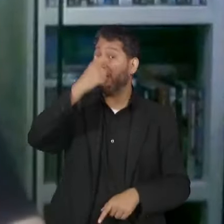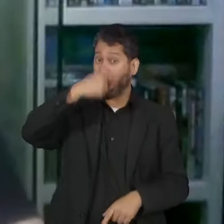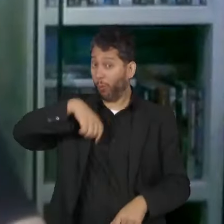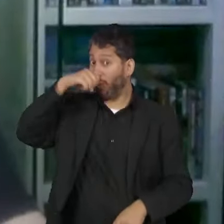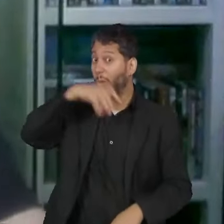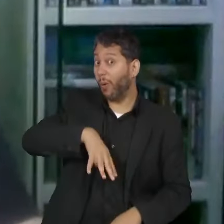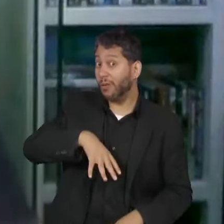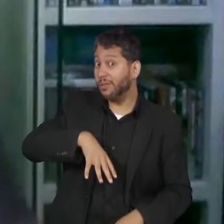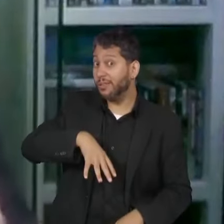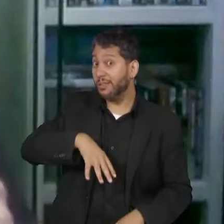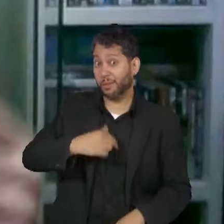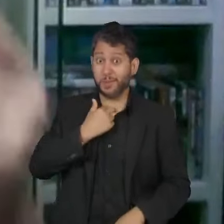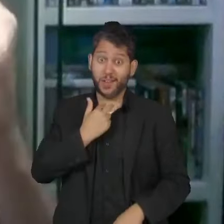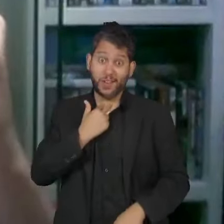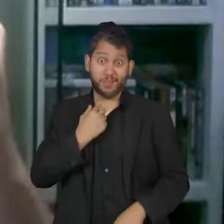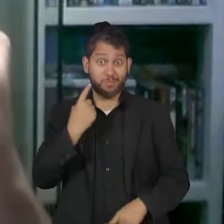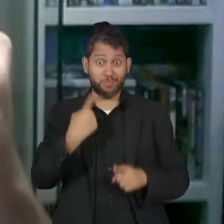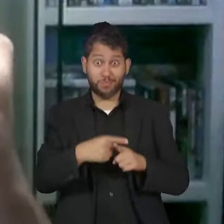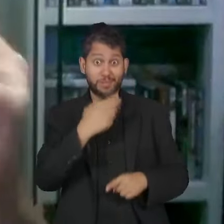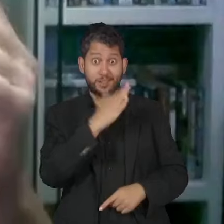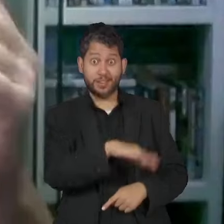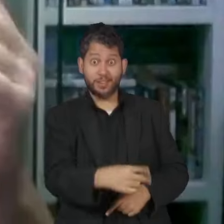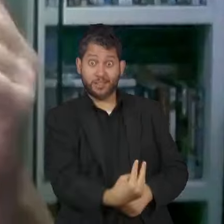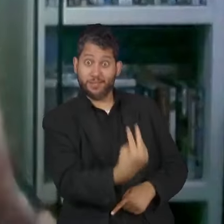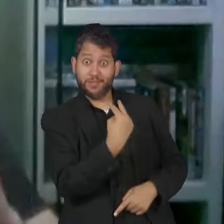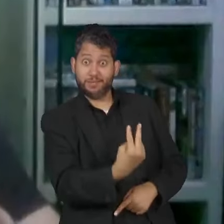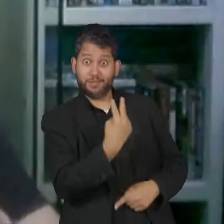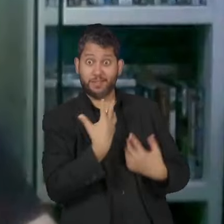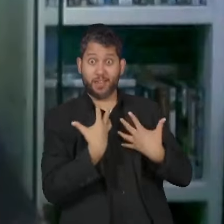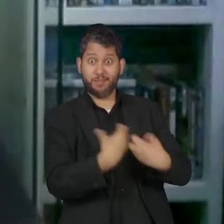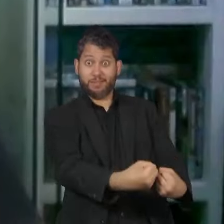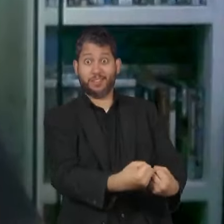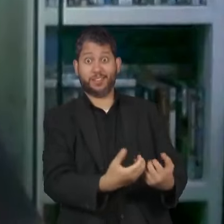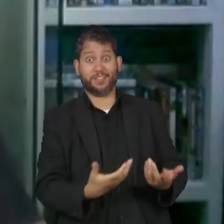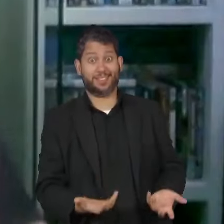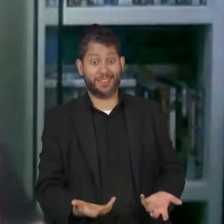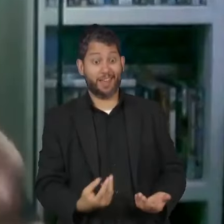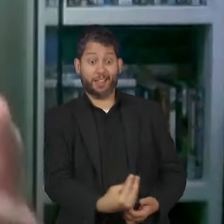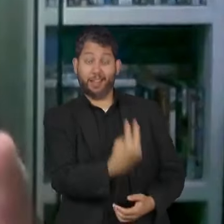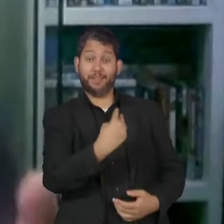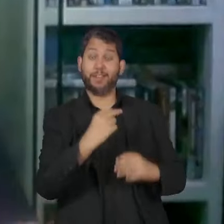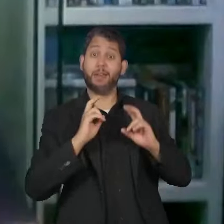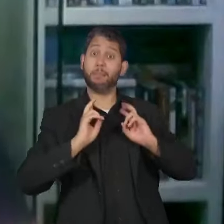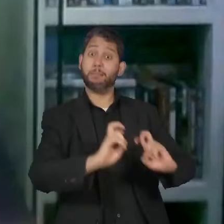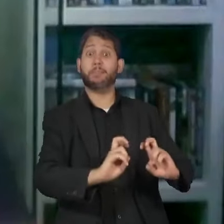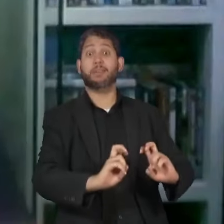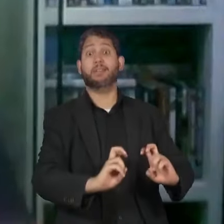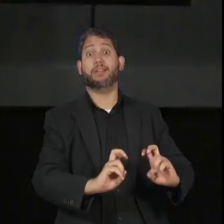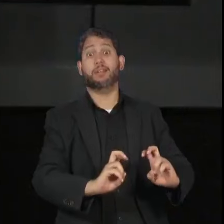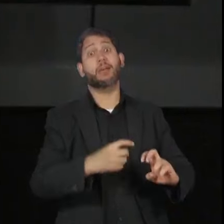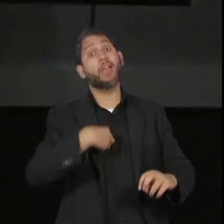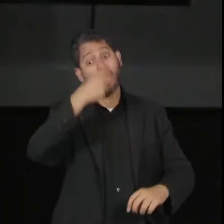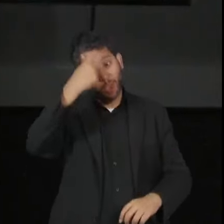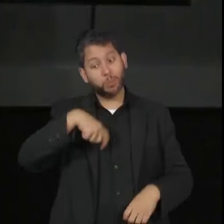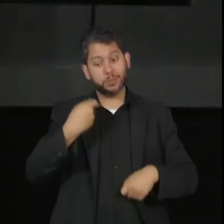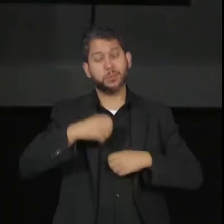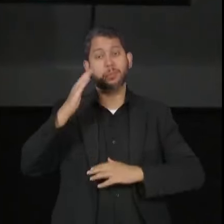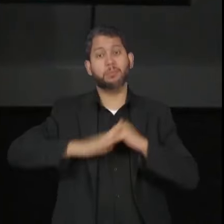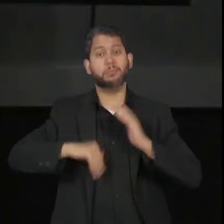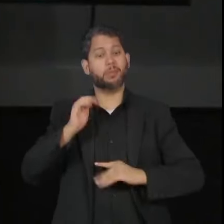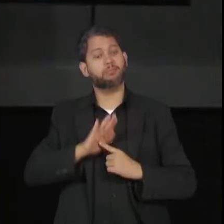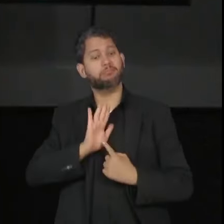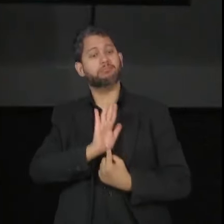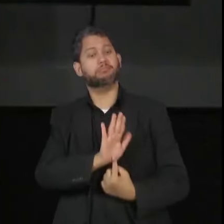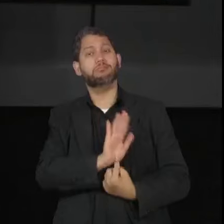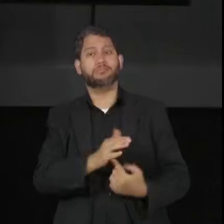olhando muito mais do que ouvindo. Então, é o seu gesto que vai ensinar a gentileza ao outro. Da mesma